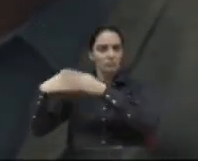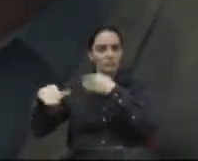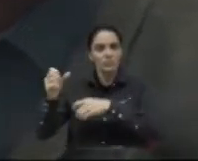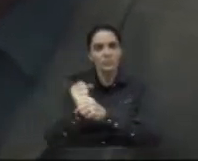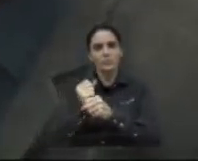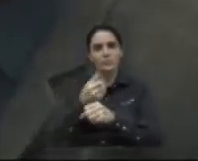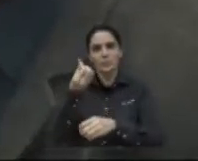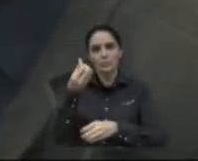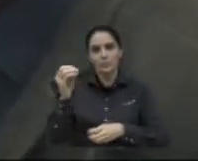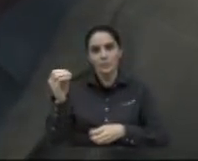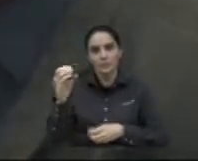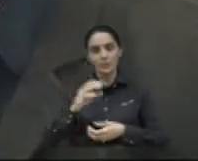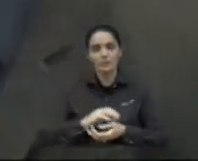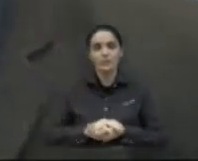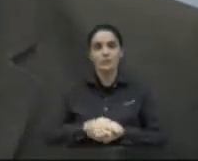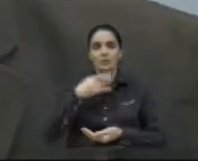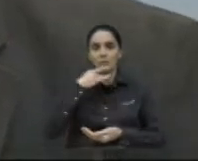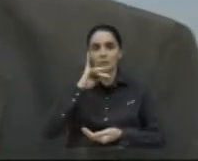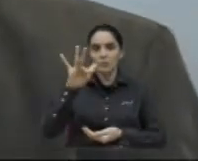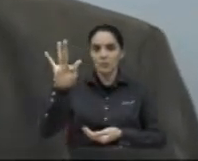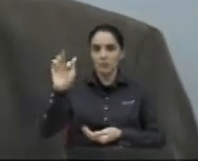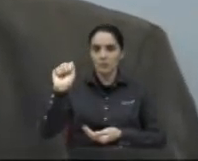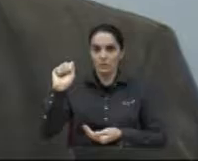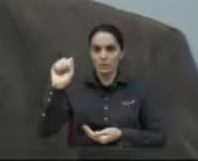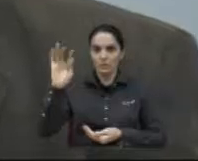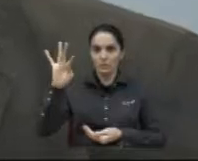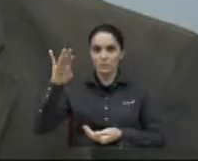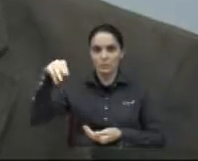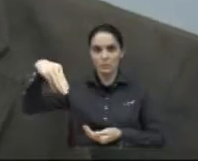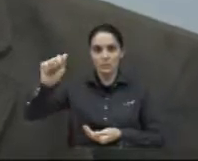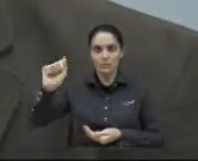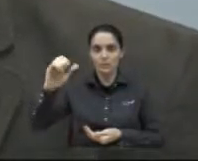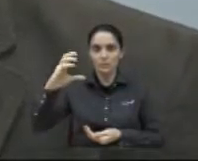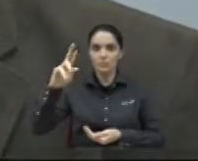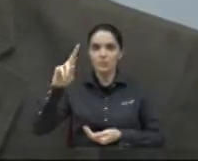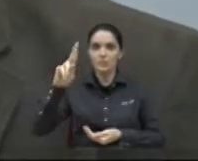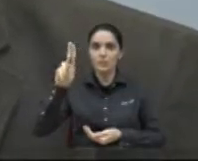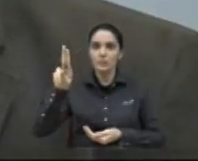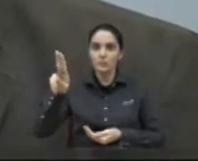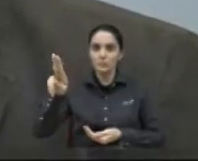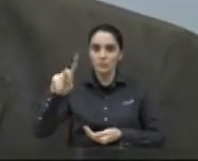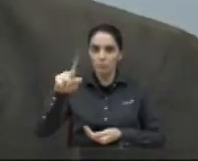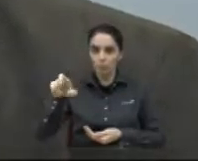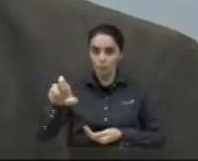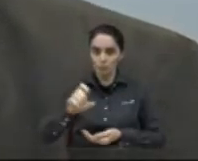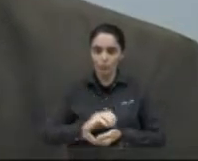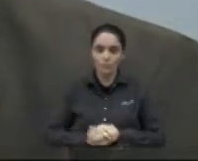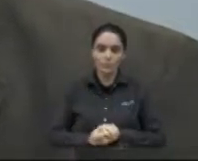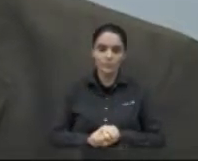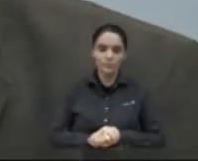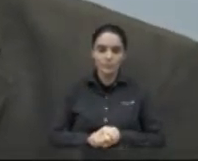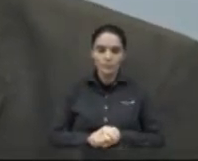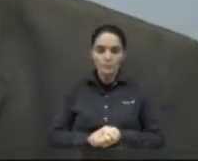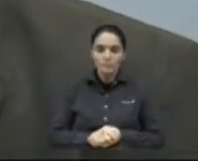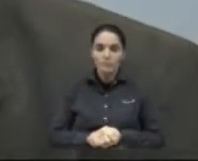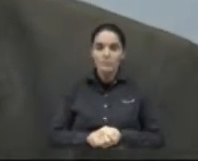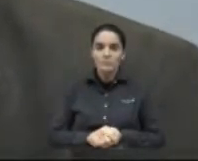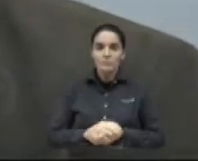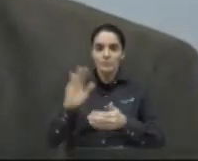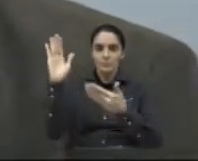o genitor, pai da Fátima Cruz. E que nós estamos homenageamos aqui nessa noite.